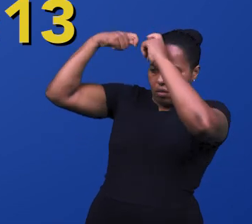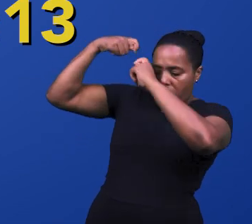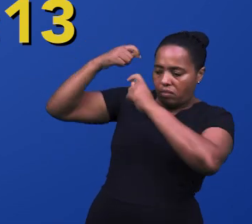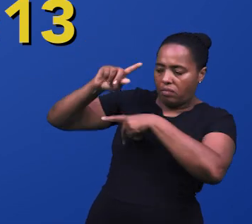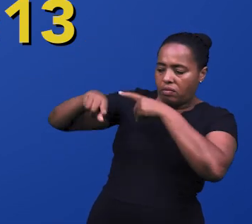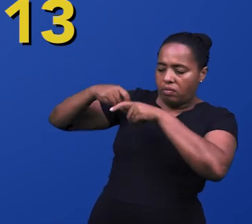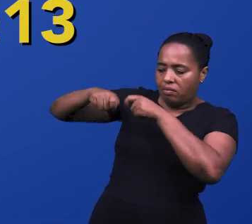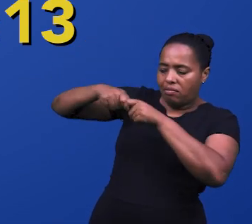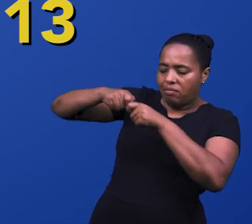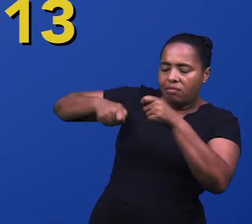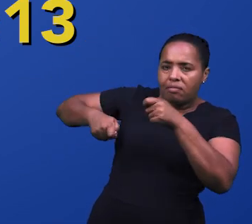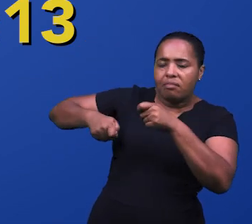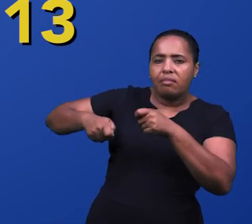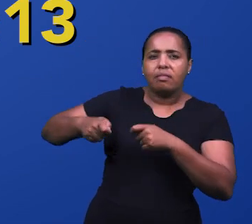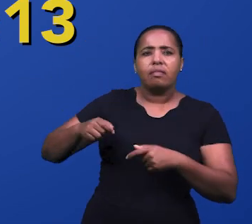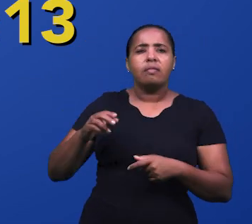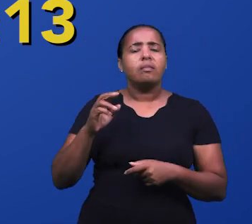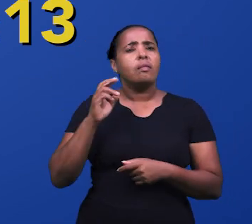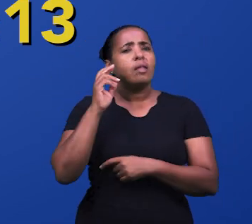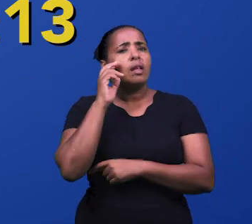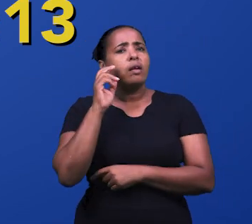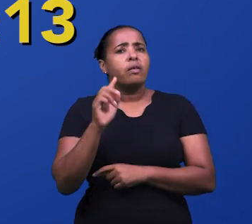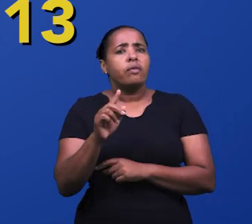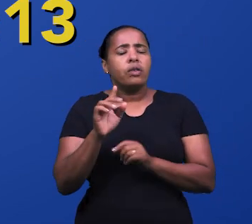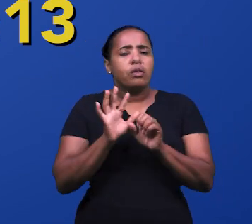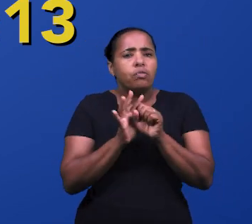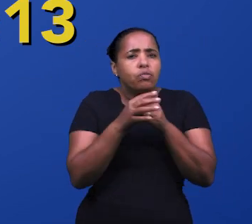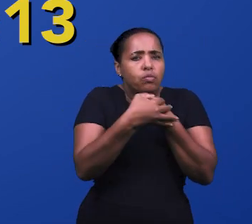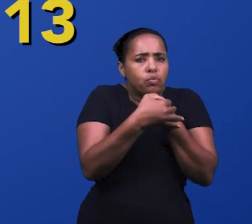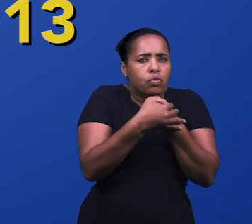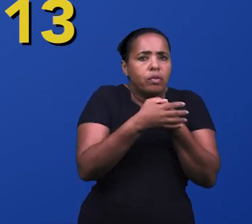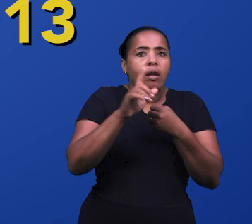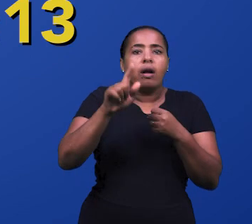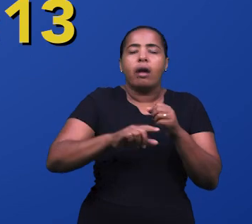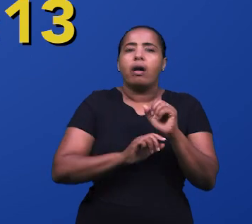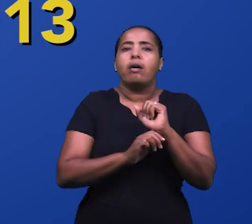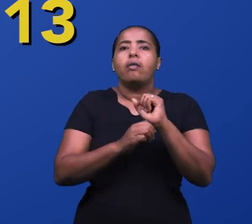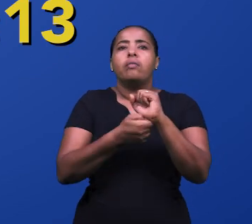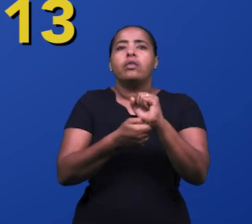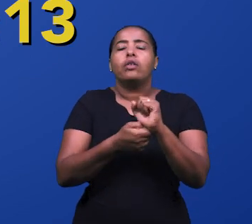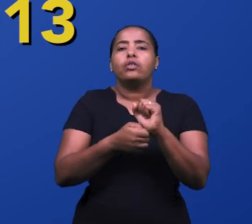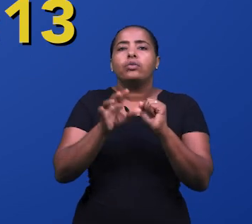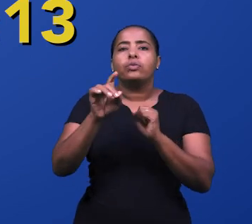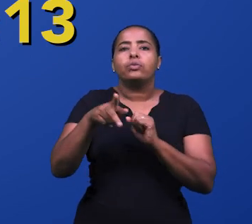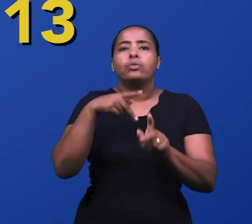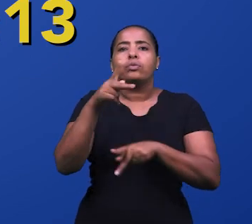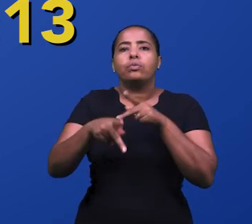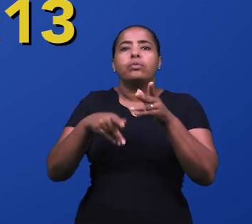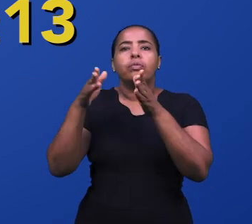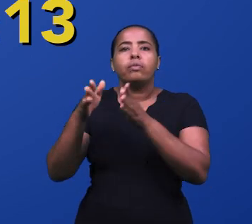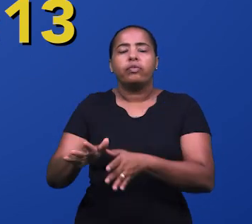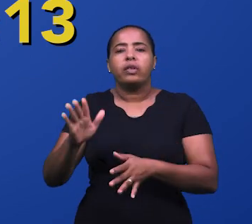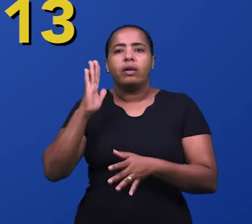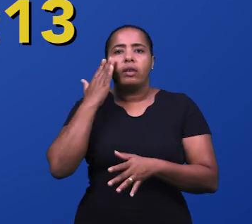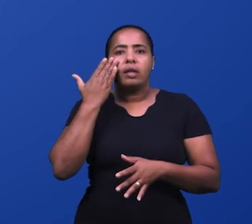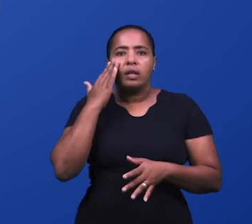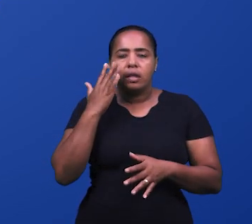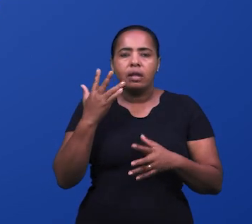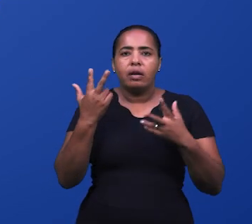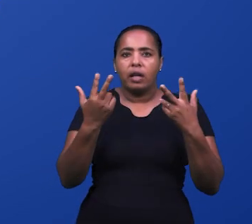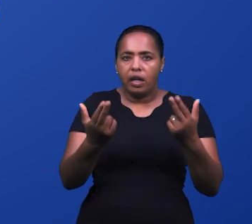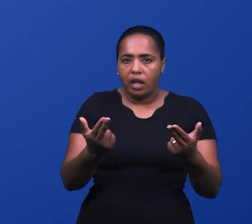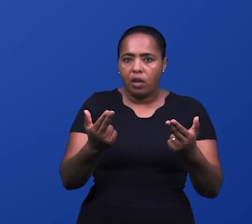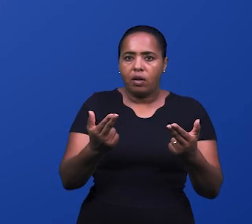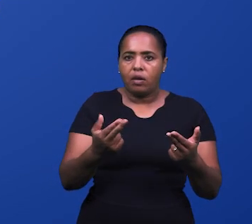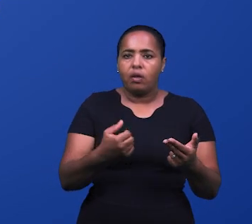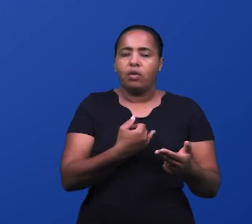arbusto. Isso é o quê? Ele estava oculto. É um mistério que só a igreja fiel entendeu. Como João,